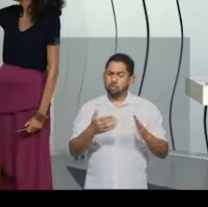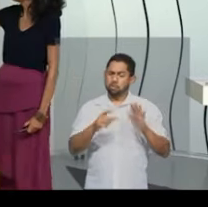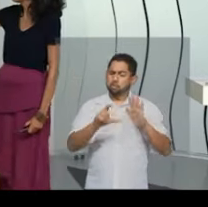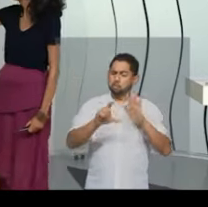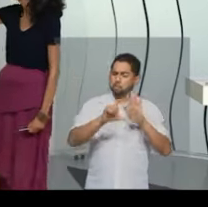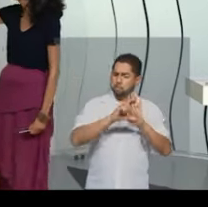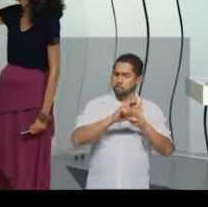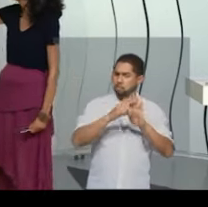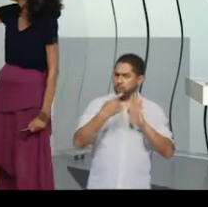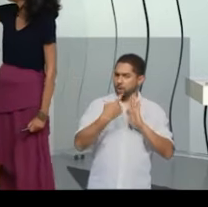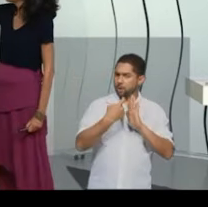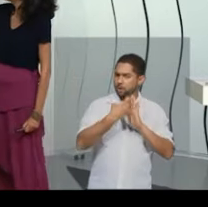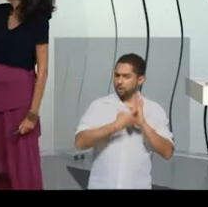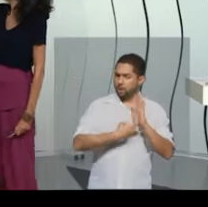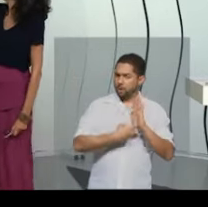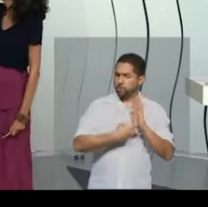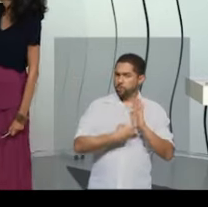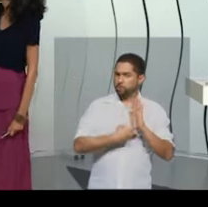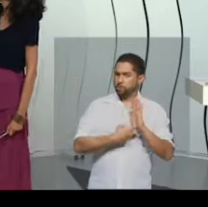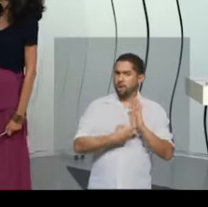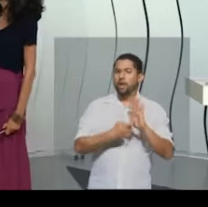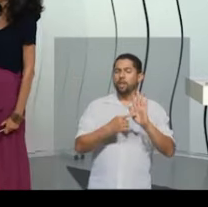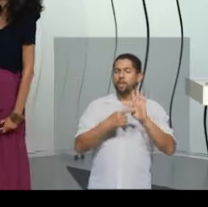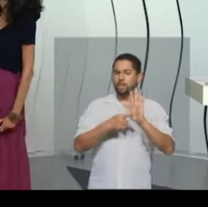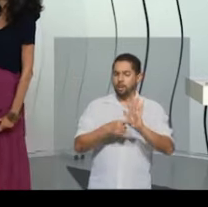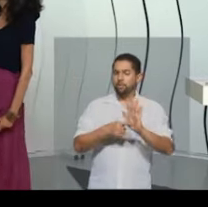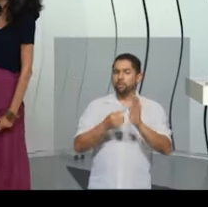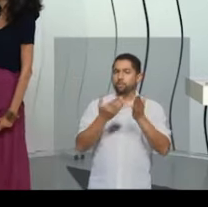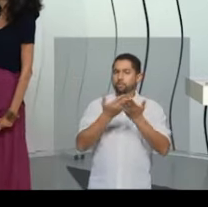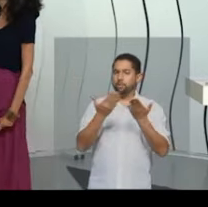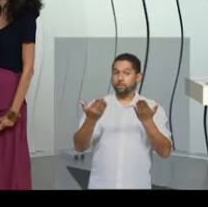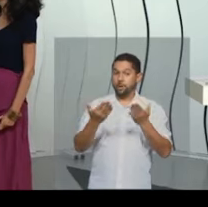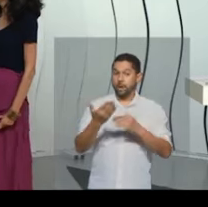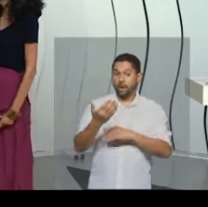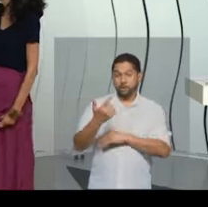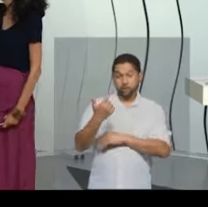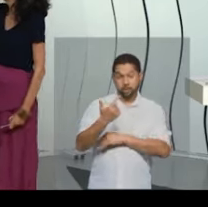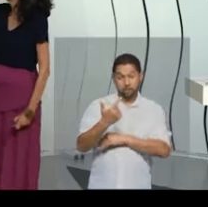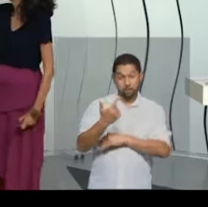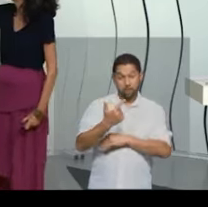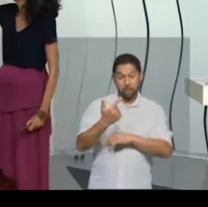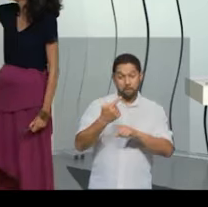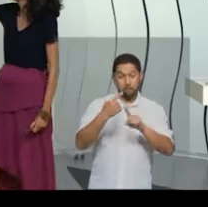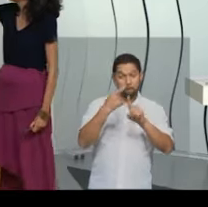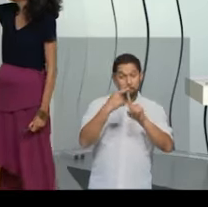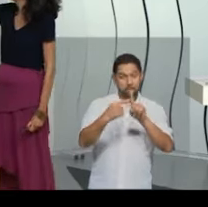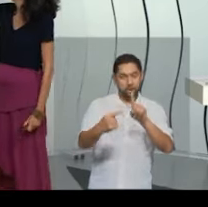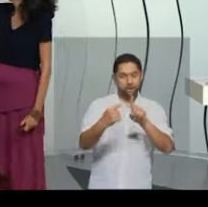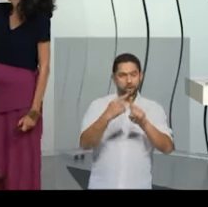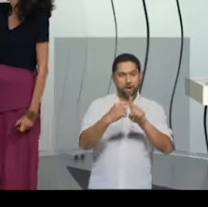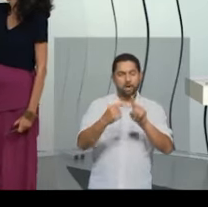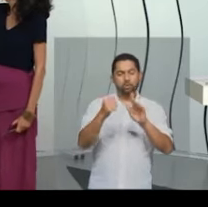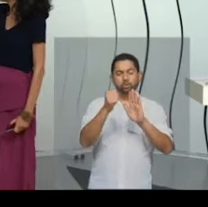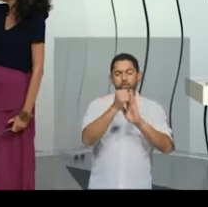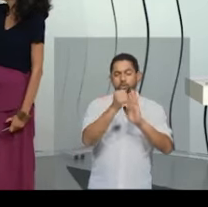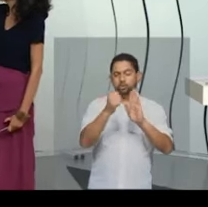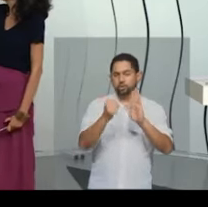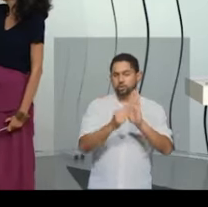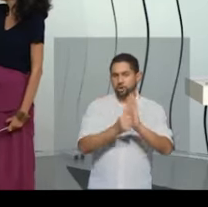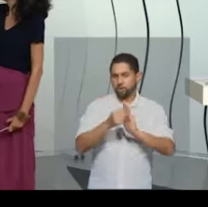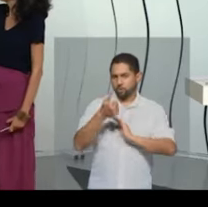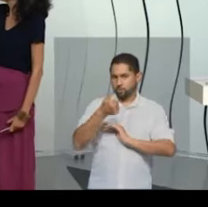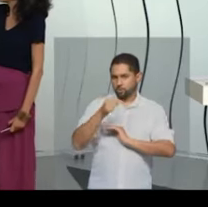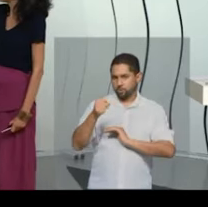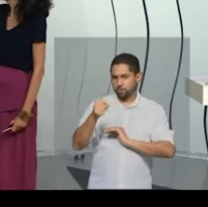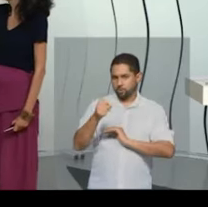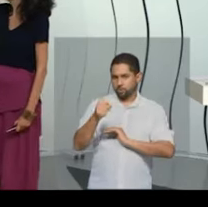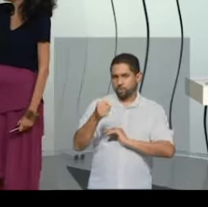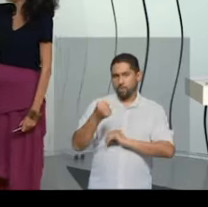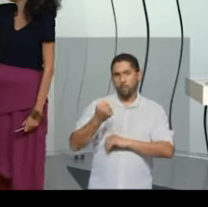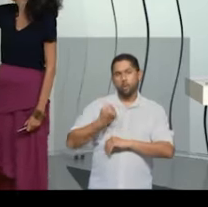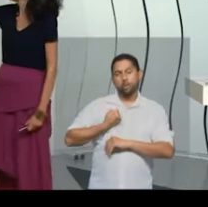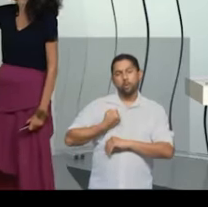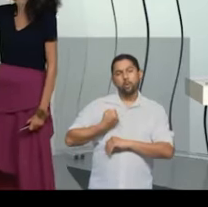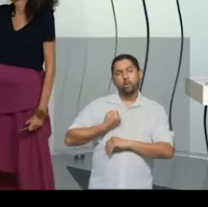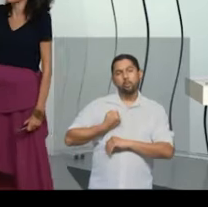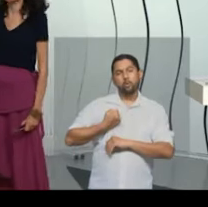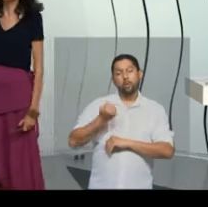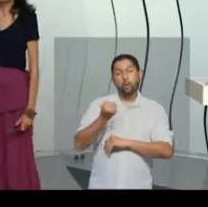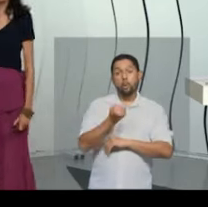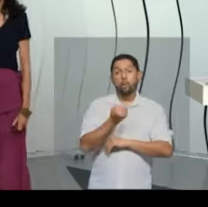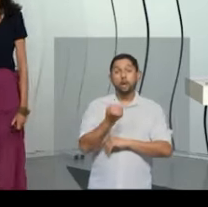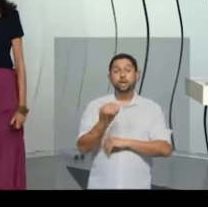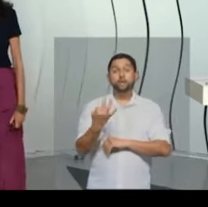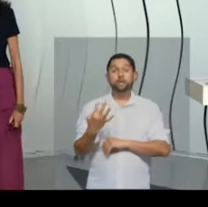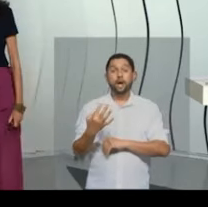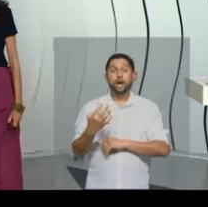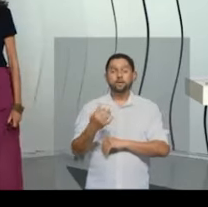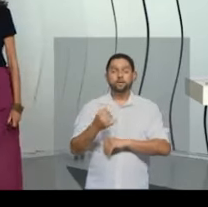te mostrando que, na segunda metade do século XVIII, o número de escravos recém-chegados